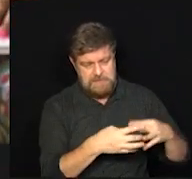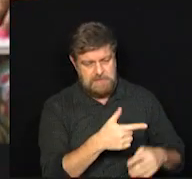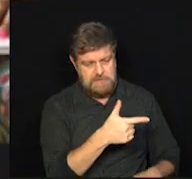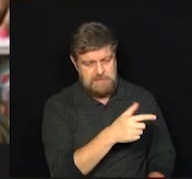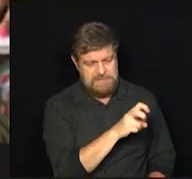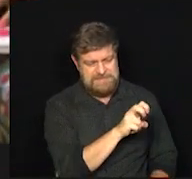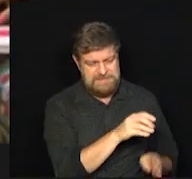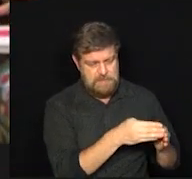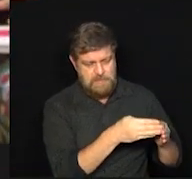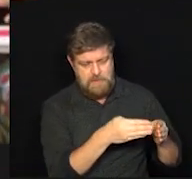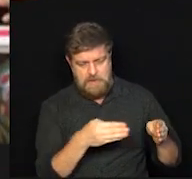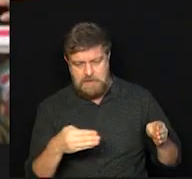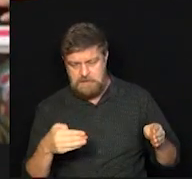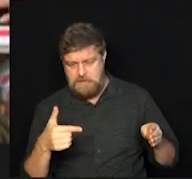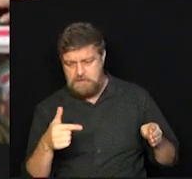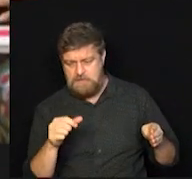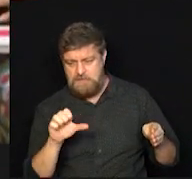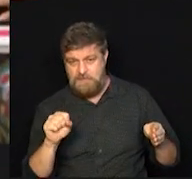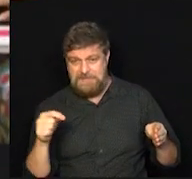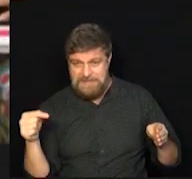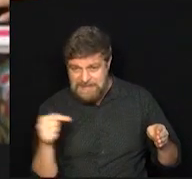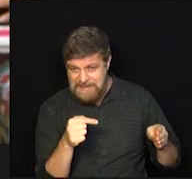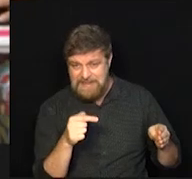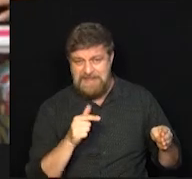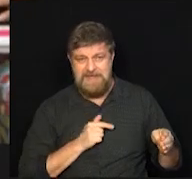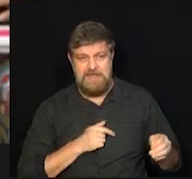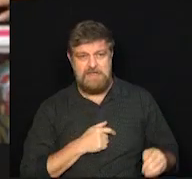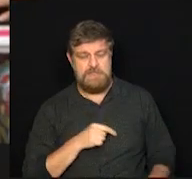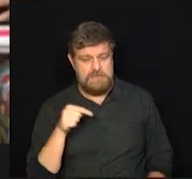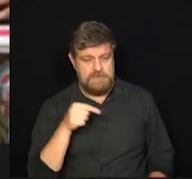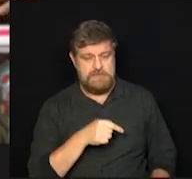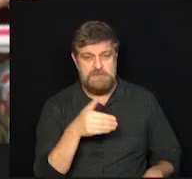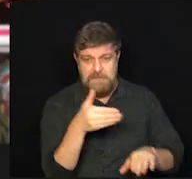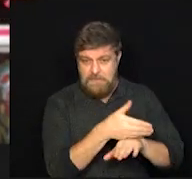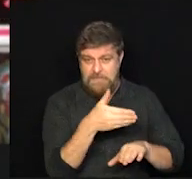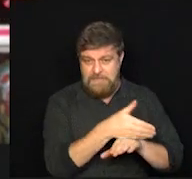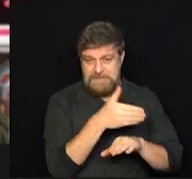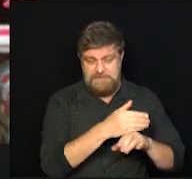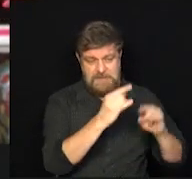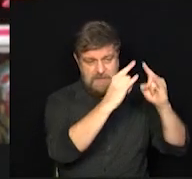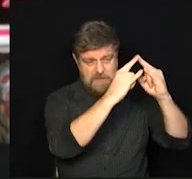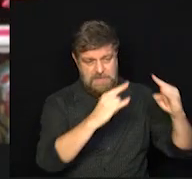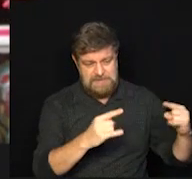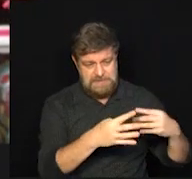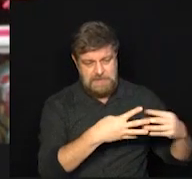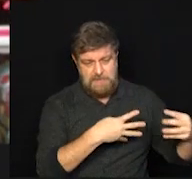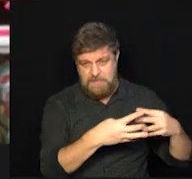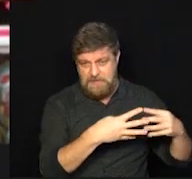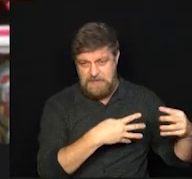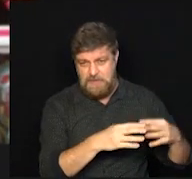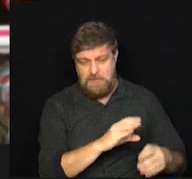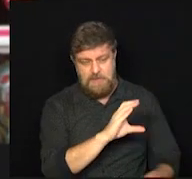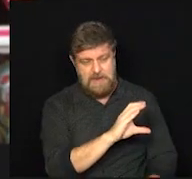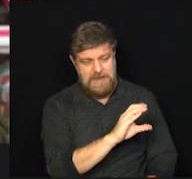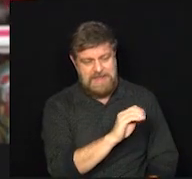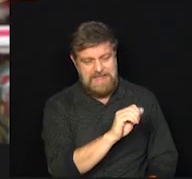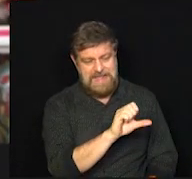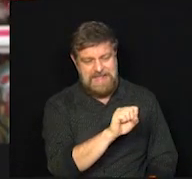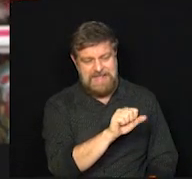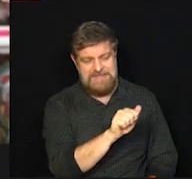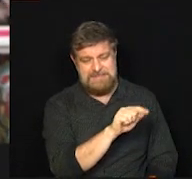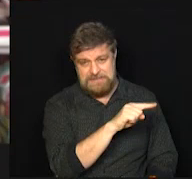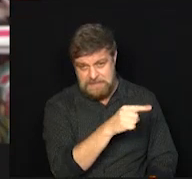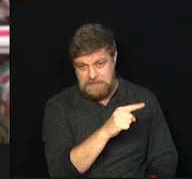a 2008 realizamos nossos arraiais do mundo lá e agradecer de modo geral toda essa casa